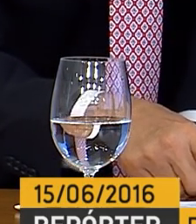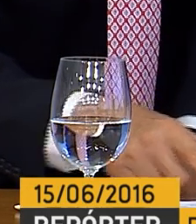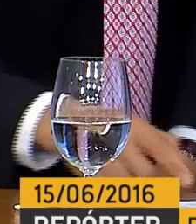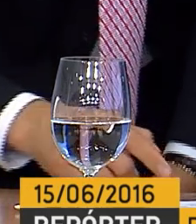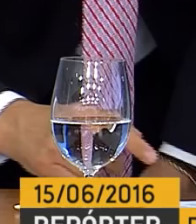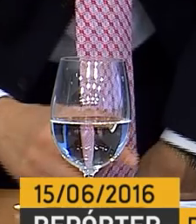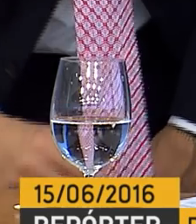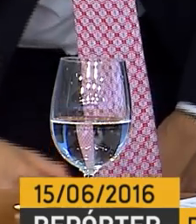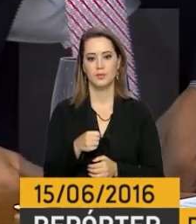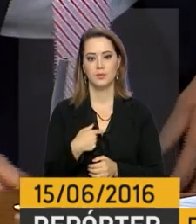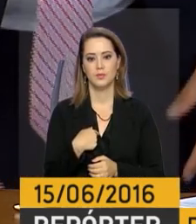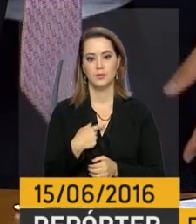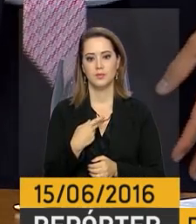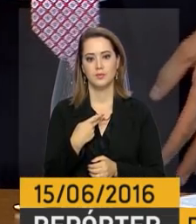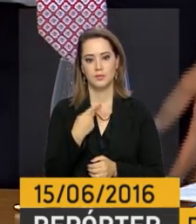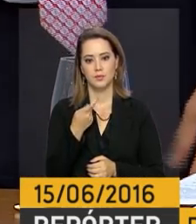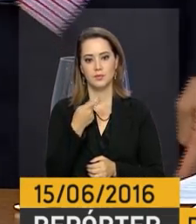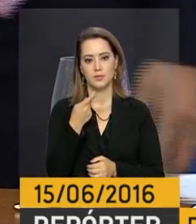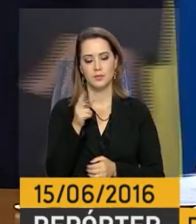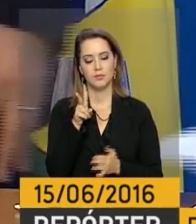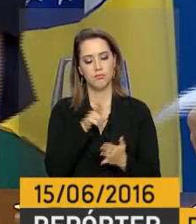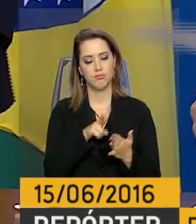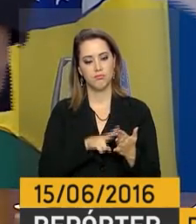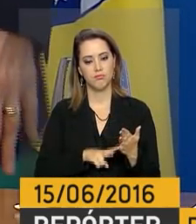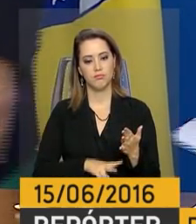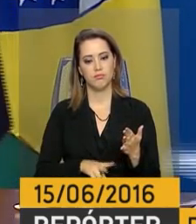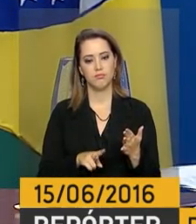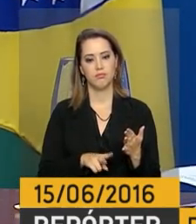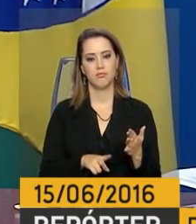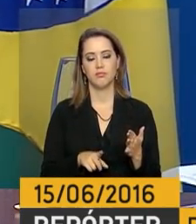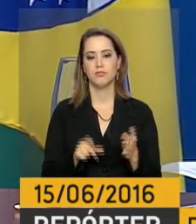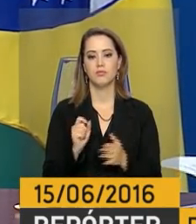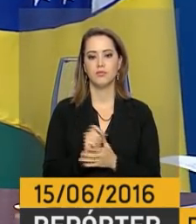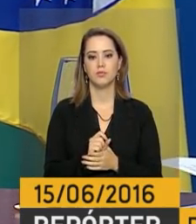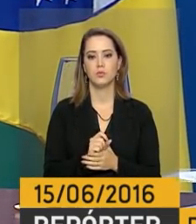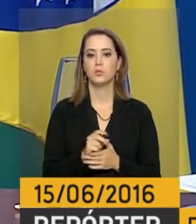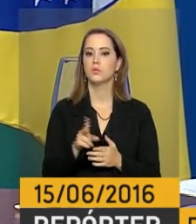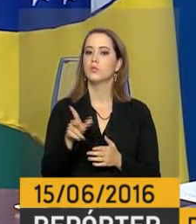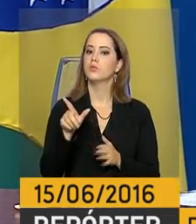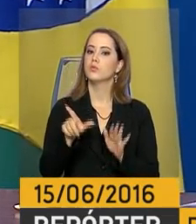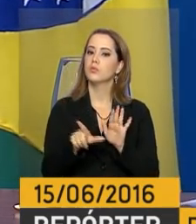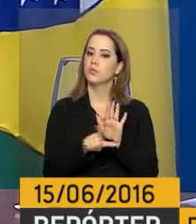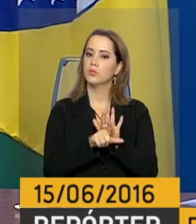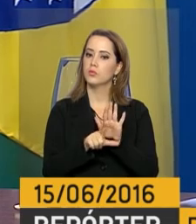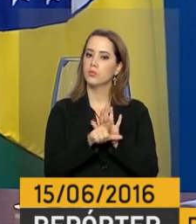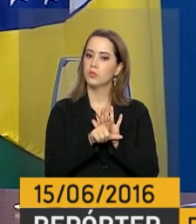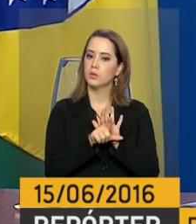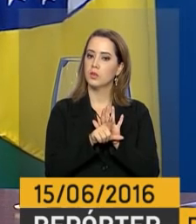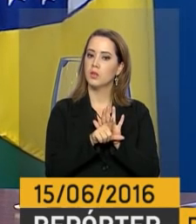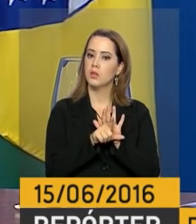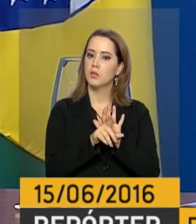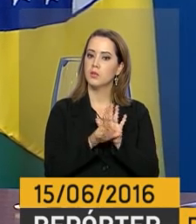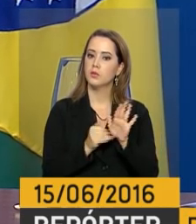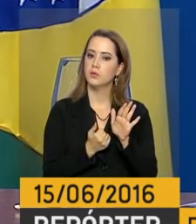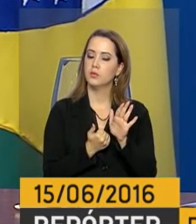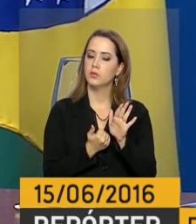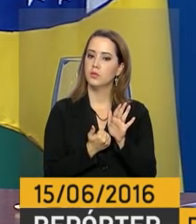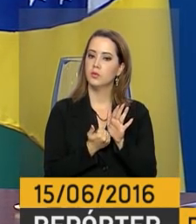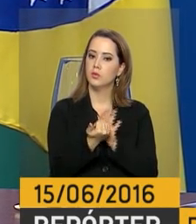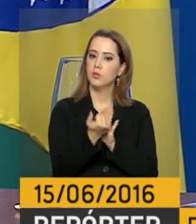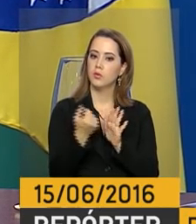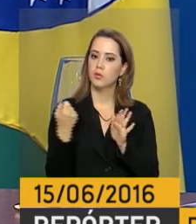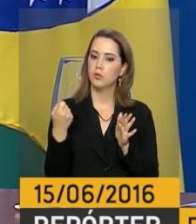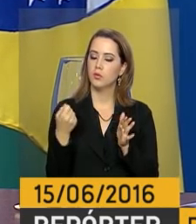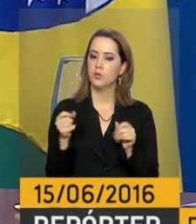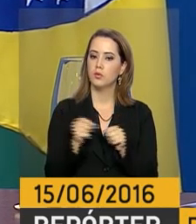Muito bem. Vamos ler aqui, né, o parágrafo sétimo. Eh, lei de iniciativa privativa do presidente da República,